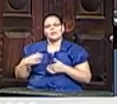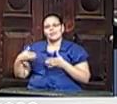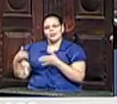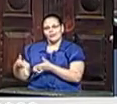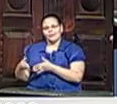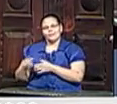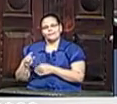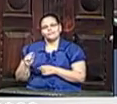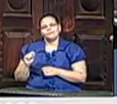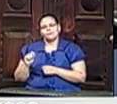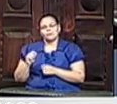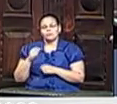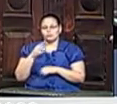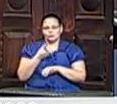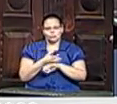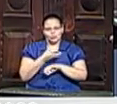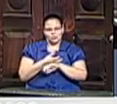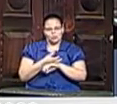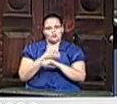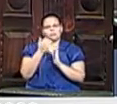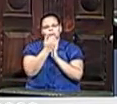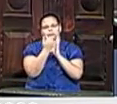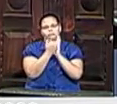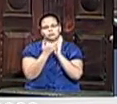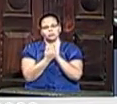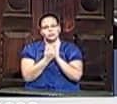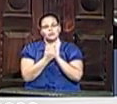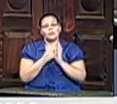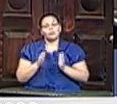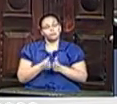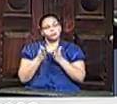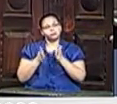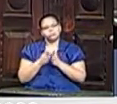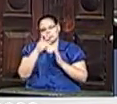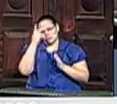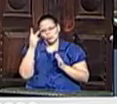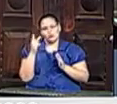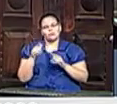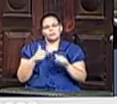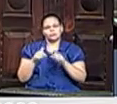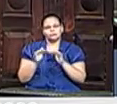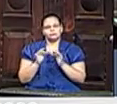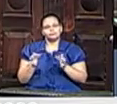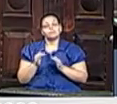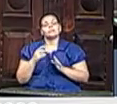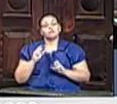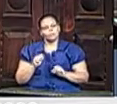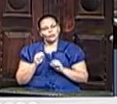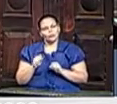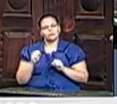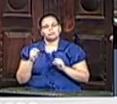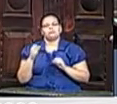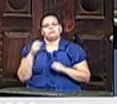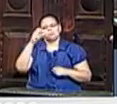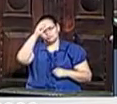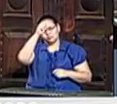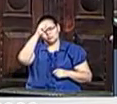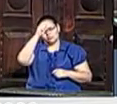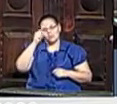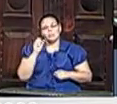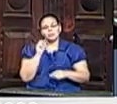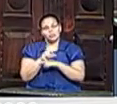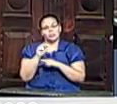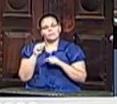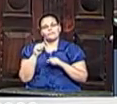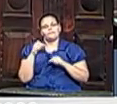minimalista para que os estudantes do ensino médio, filhos das classes populares, possam, no máximo, ter acesso a conhecimentos que lhes permitam ingressar no mercado de trabalho.